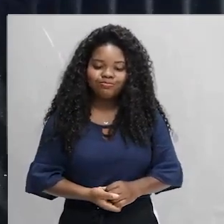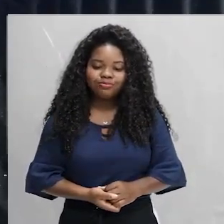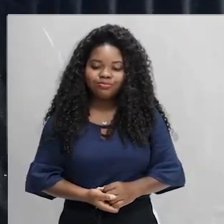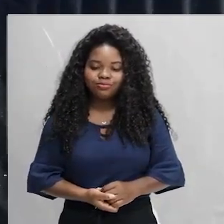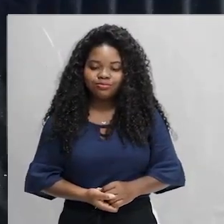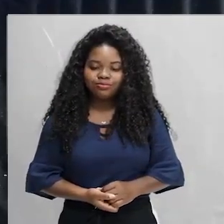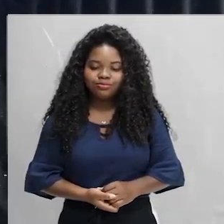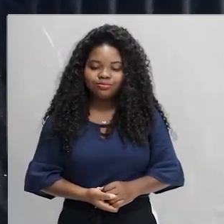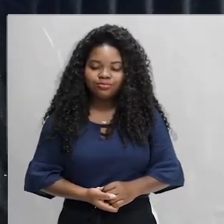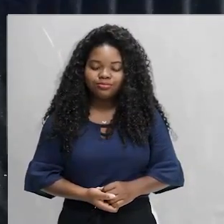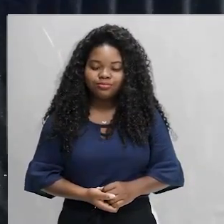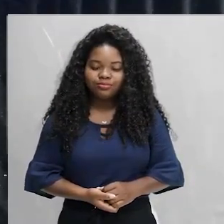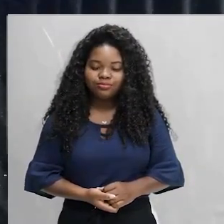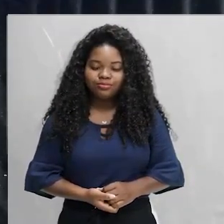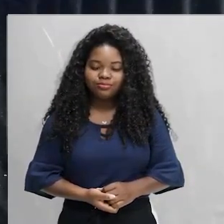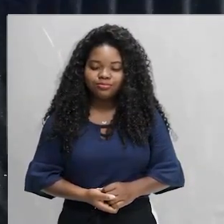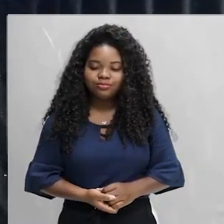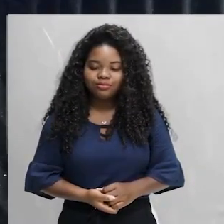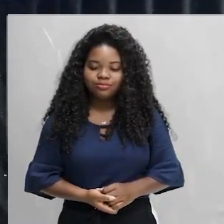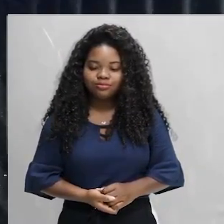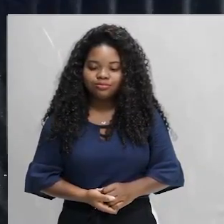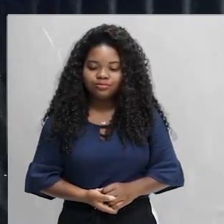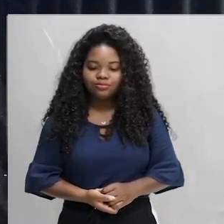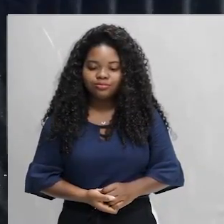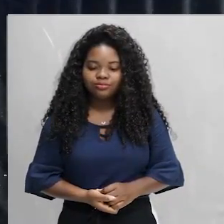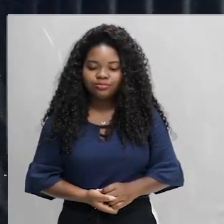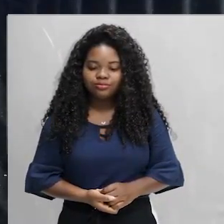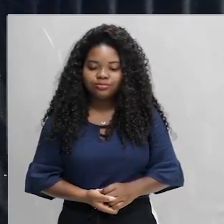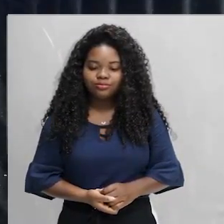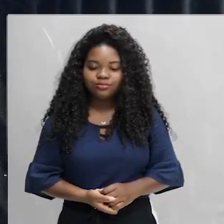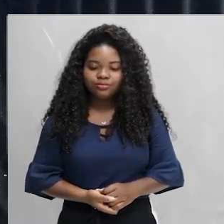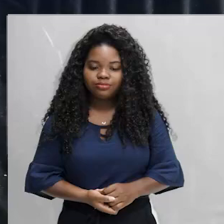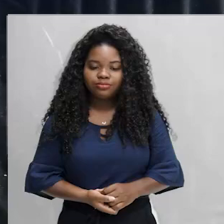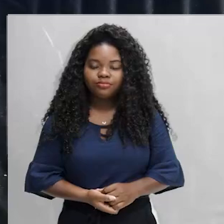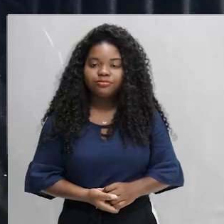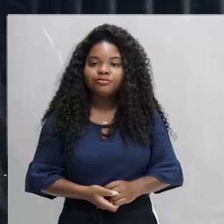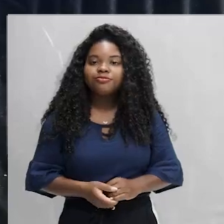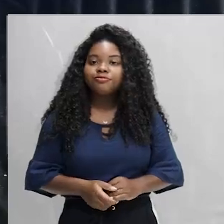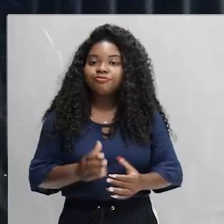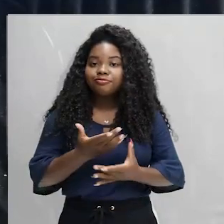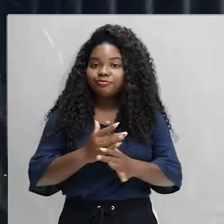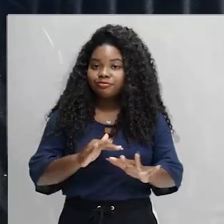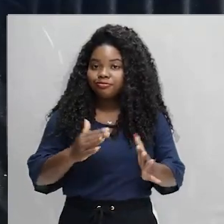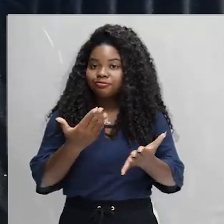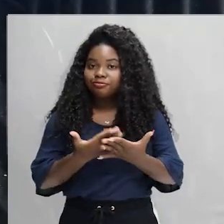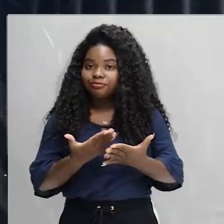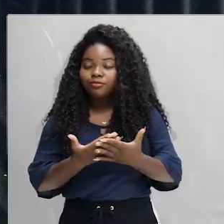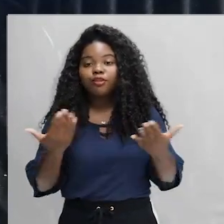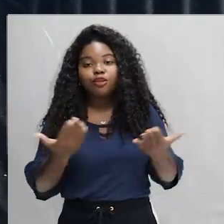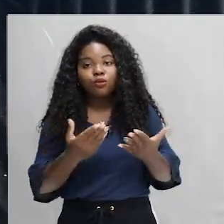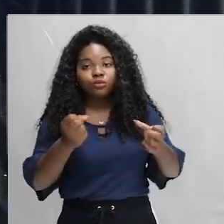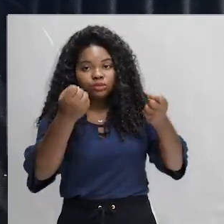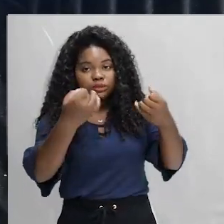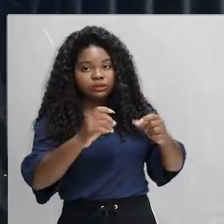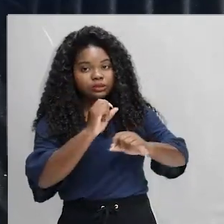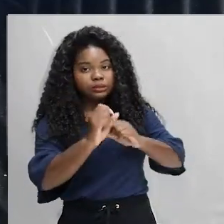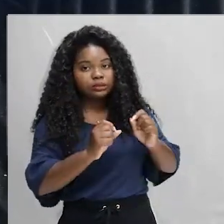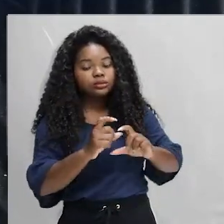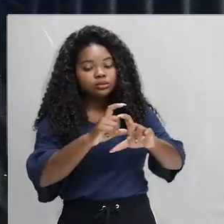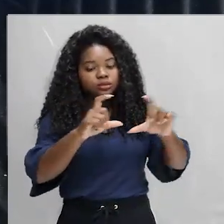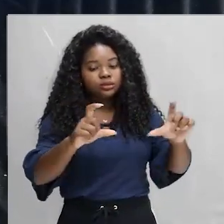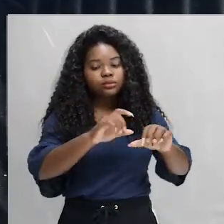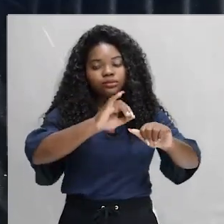meio para instituir o preconceito dentro da sociedade. Então, hoje nós vimos as